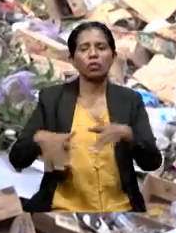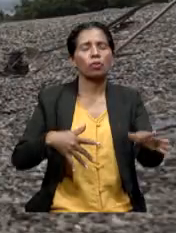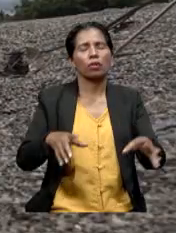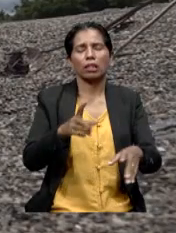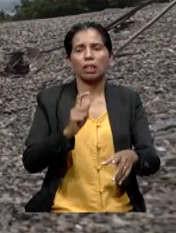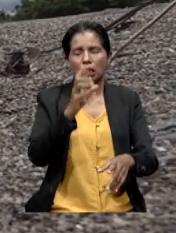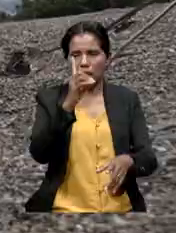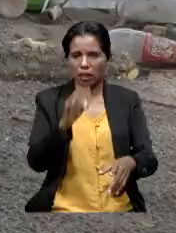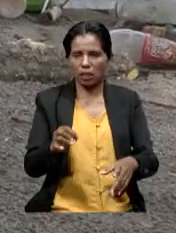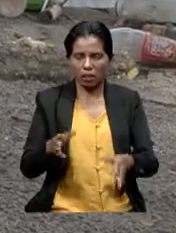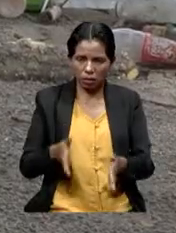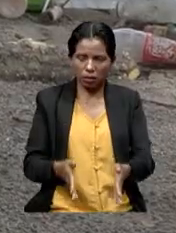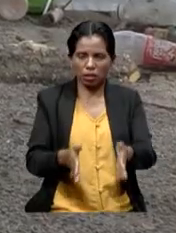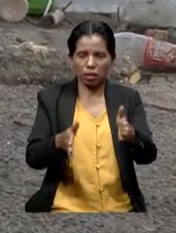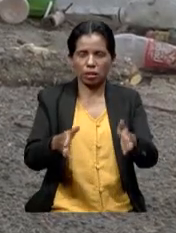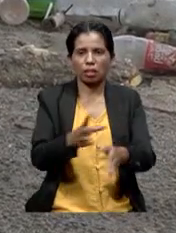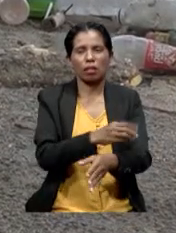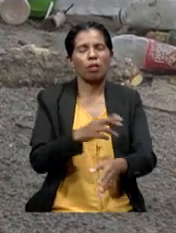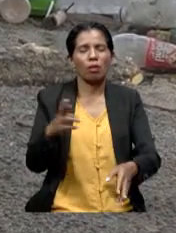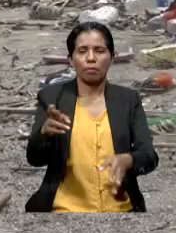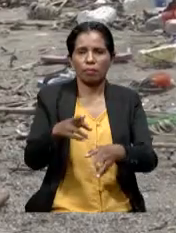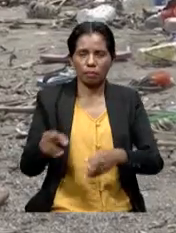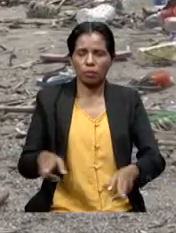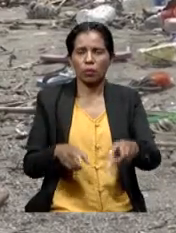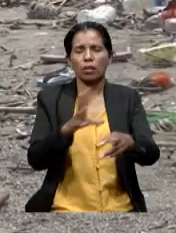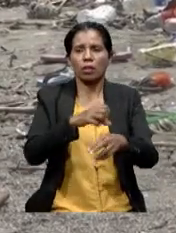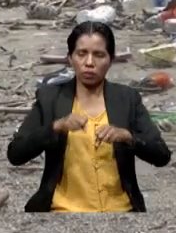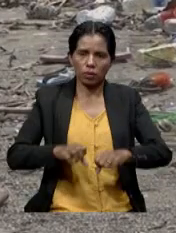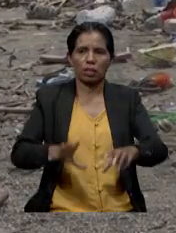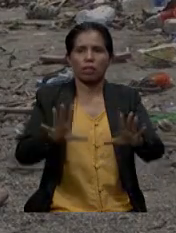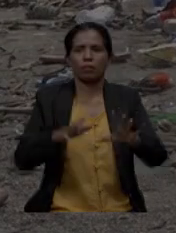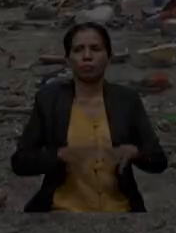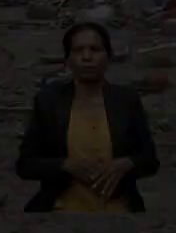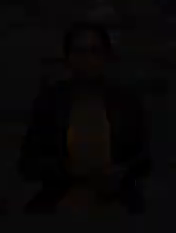valeta laran, mota notasi. João Bosco Dias, Clementino Maia, GMN.